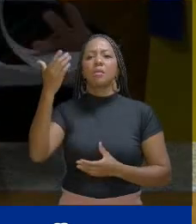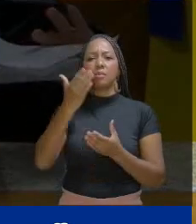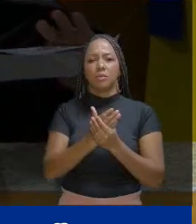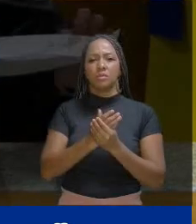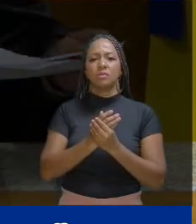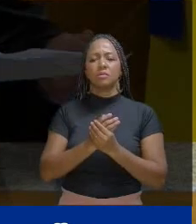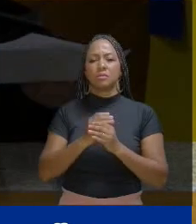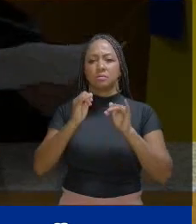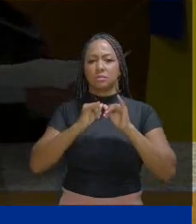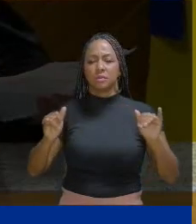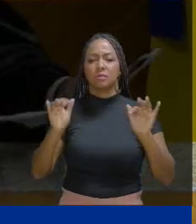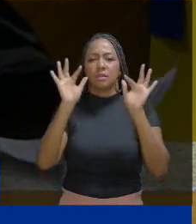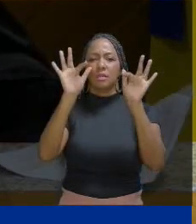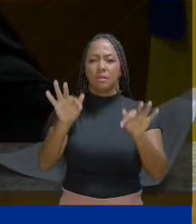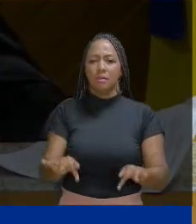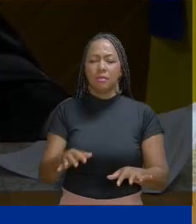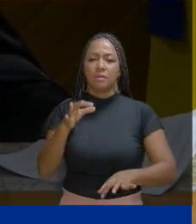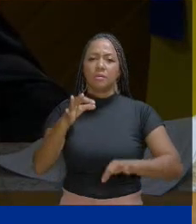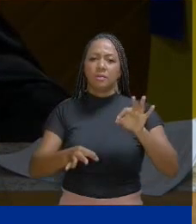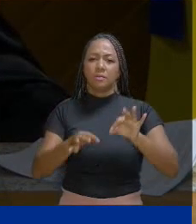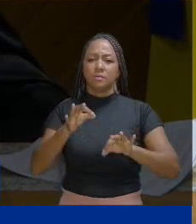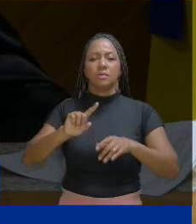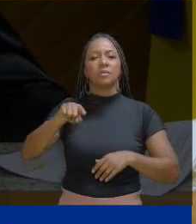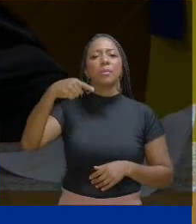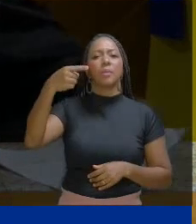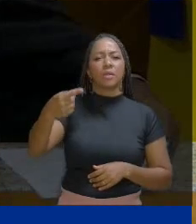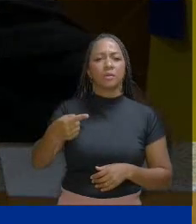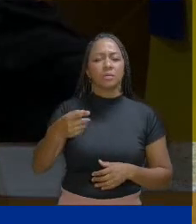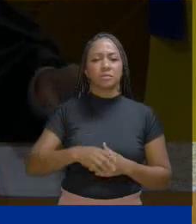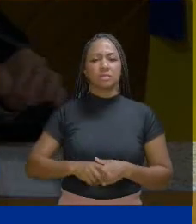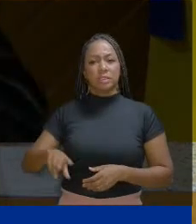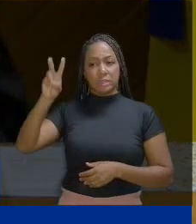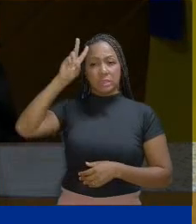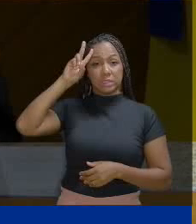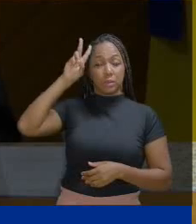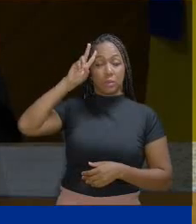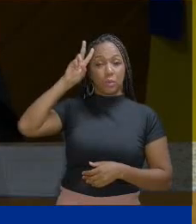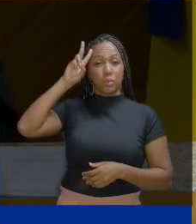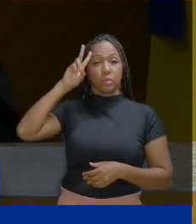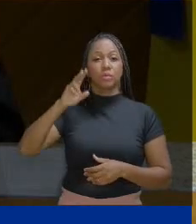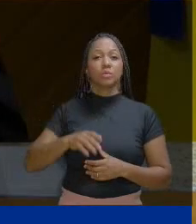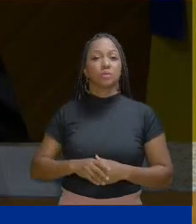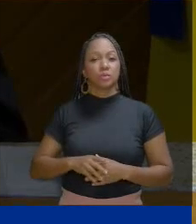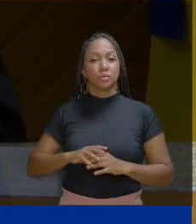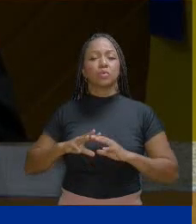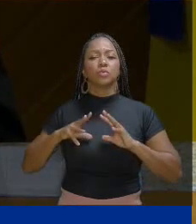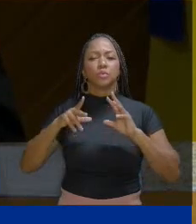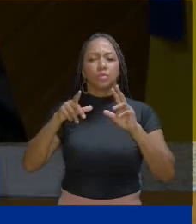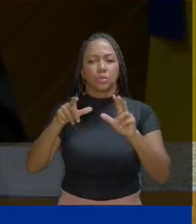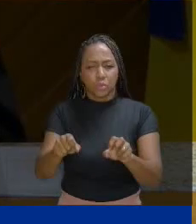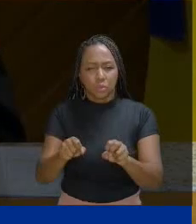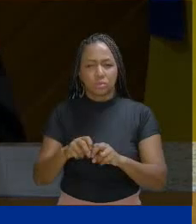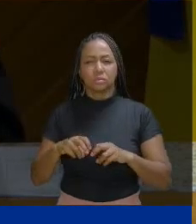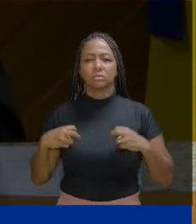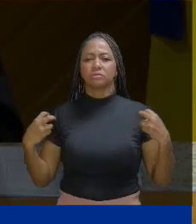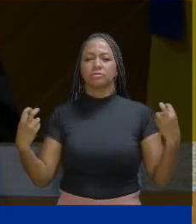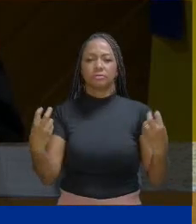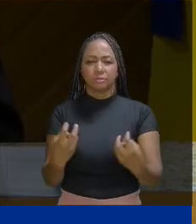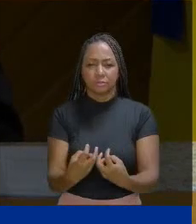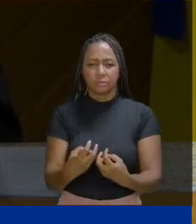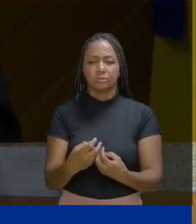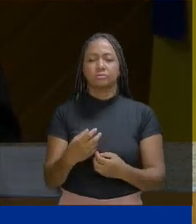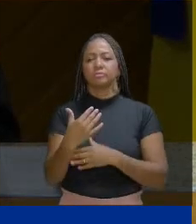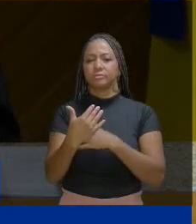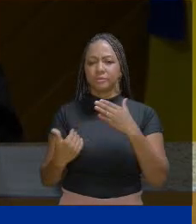processos, declaro encerrada a sessão judiciária. Qual a próxima? Segunda-feira, já estão todos os colegas convocados